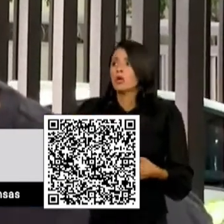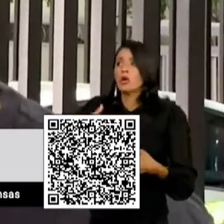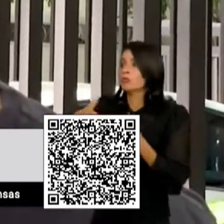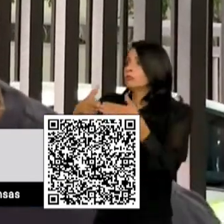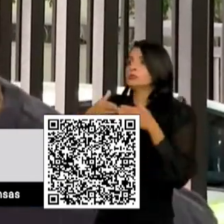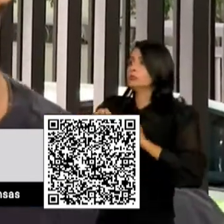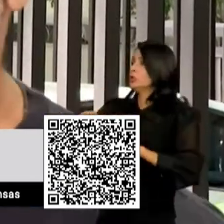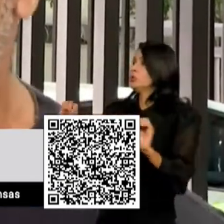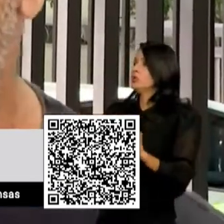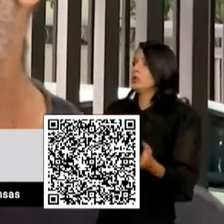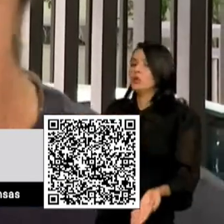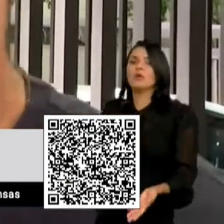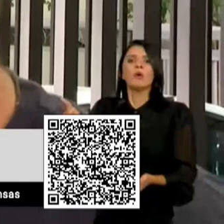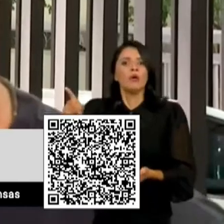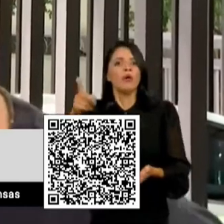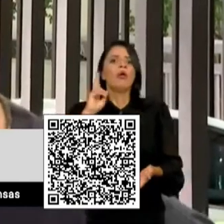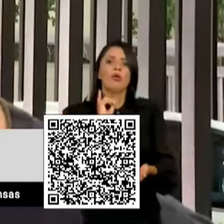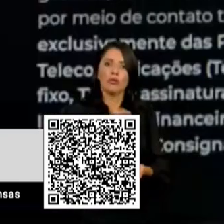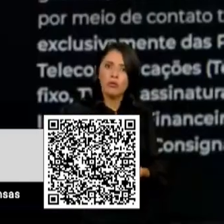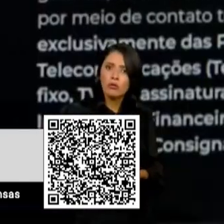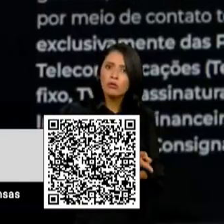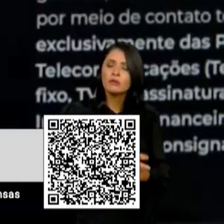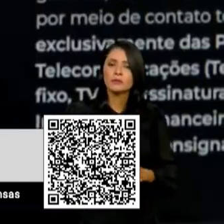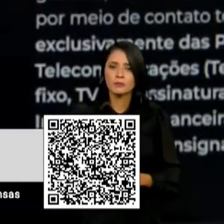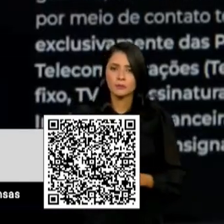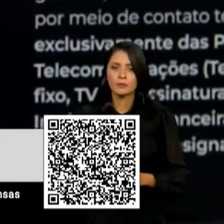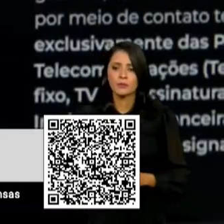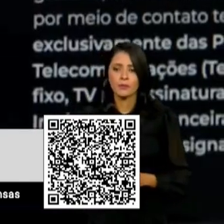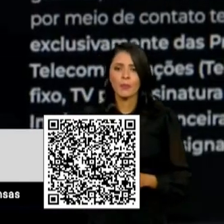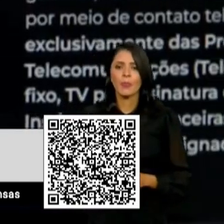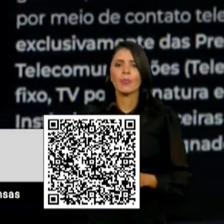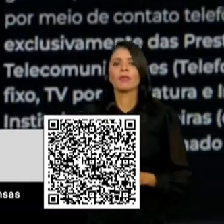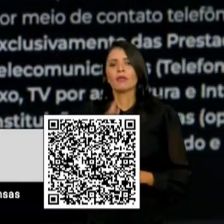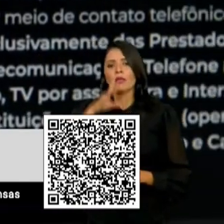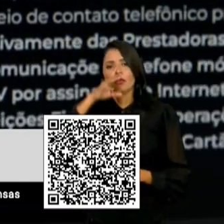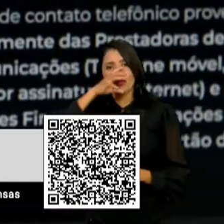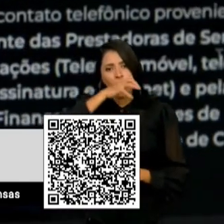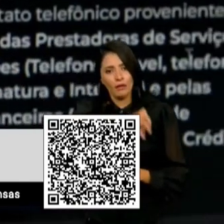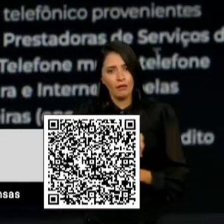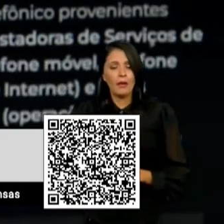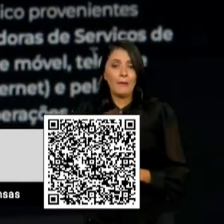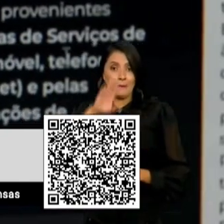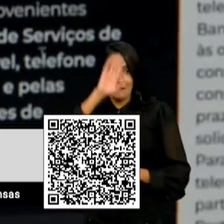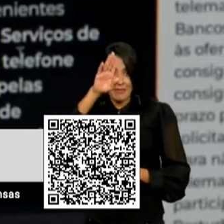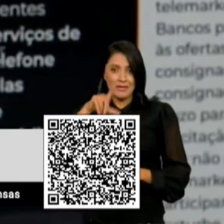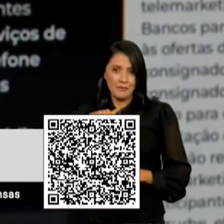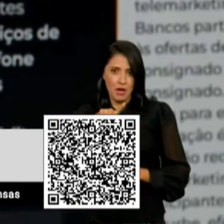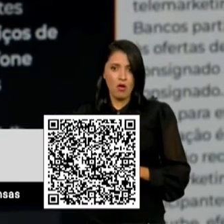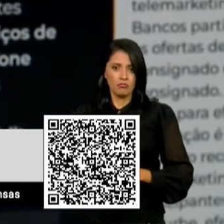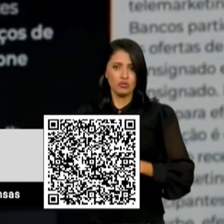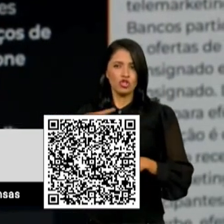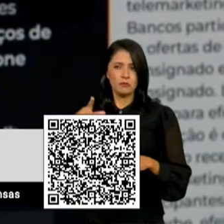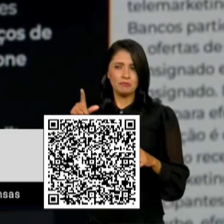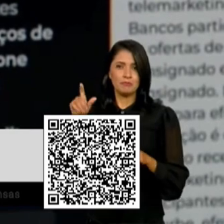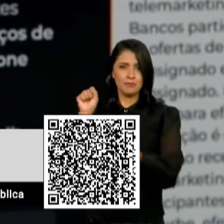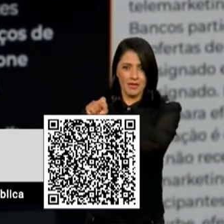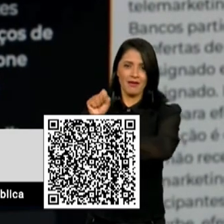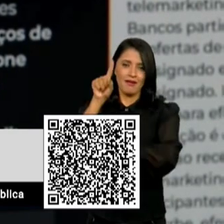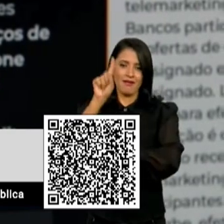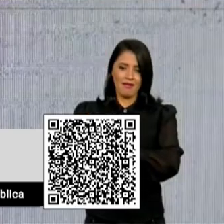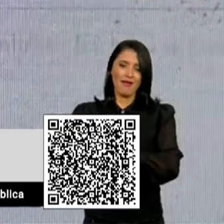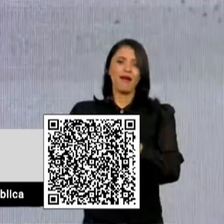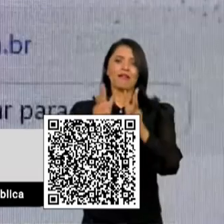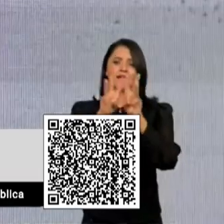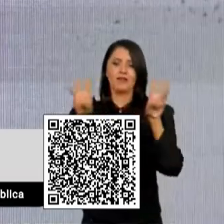mas eu não pedi. Você entendeu? Mas eles são insistentes, entendeu? Uma das principais maneiras de diminuir esse incômodo é por meio